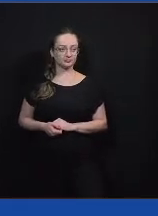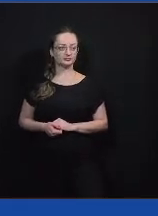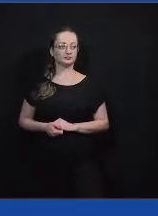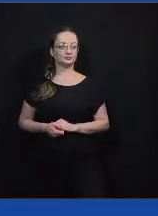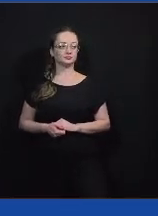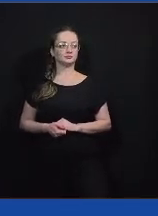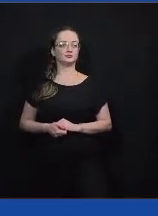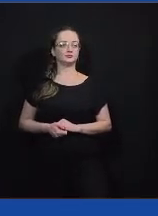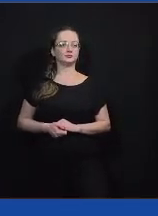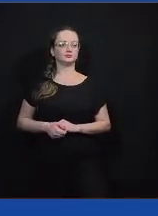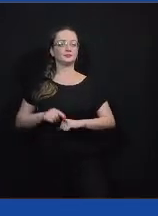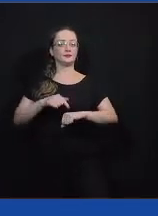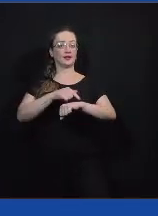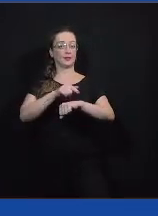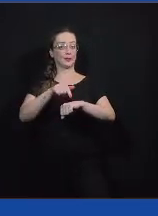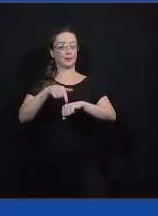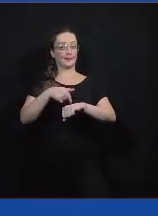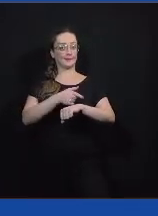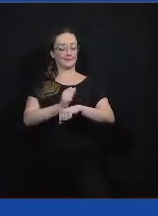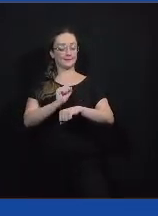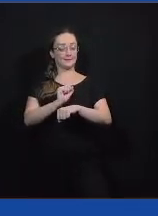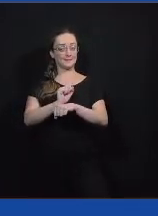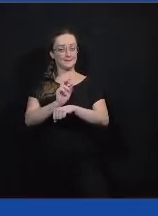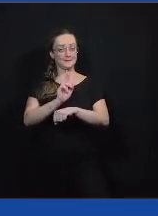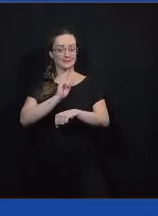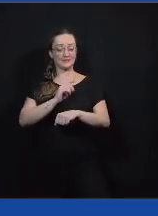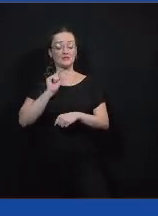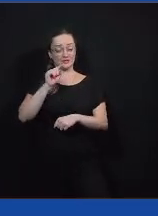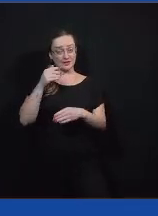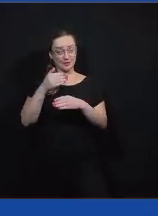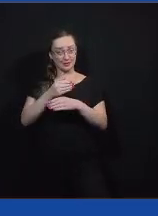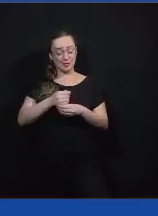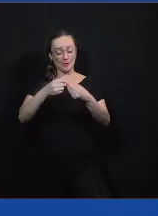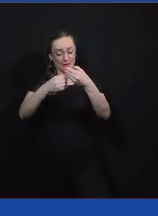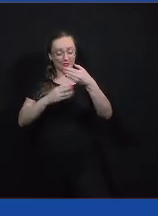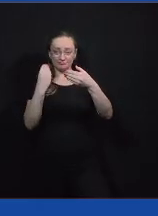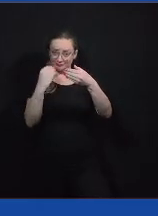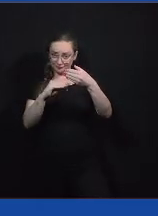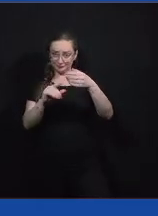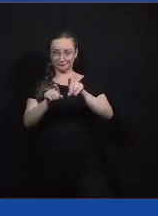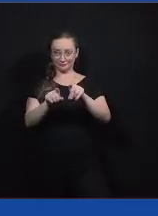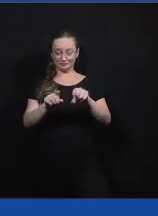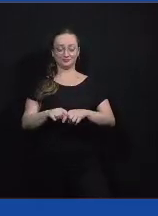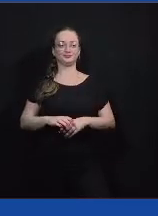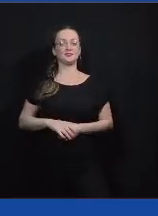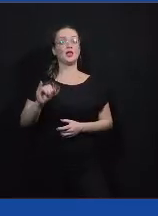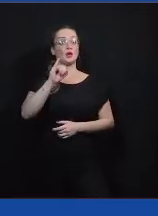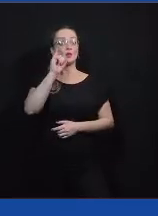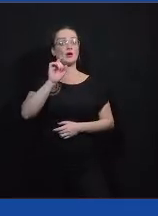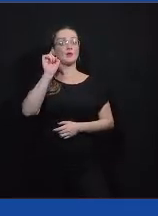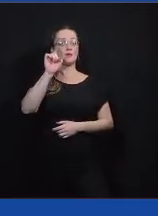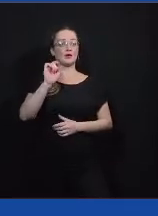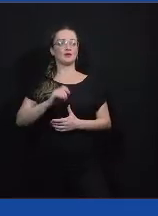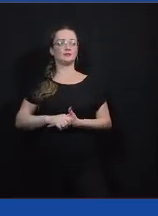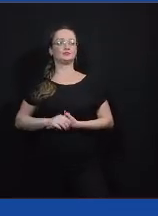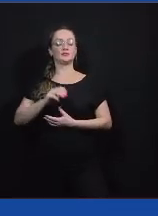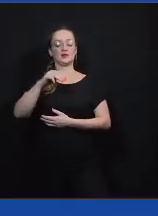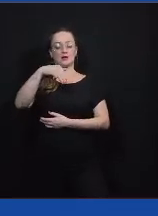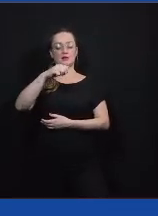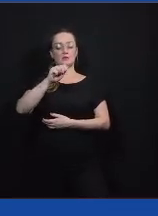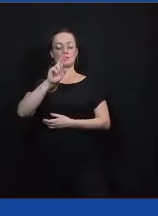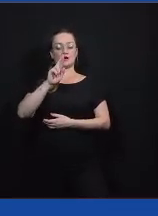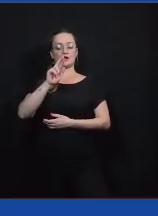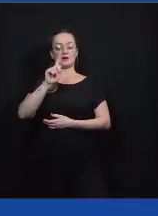o tempo está participando com a gente manda no chat Olha só importante em Margareth Ribeiro da Silva aqui no